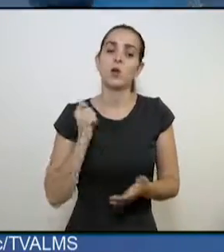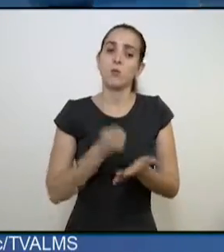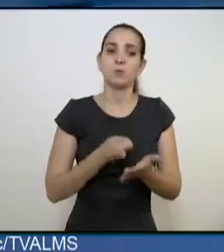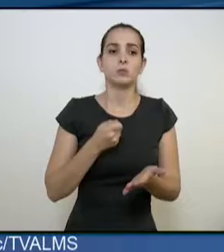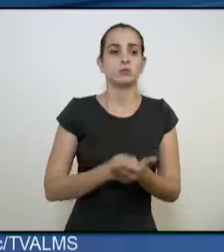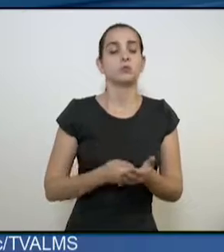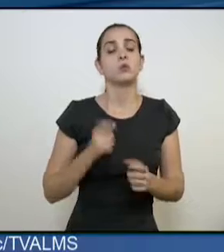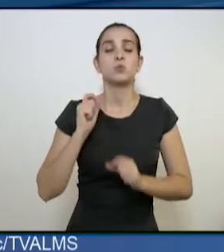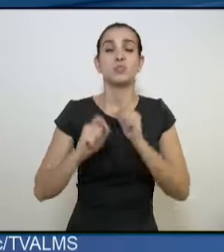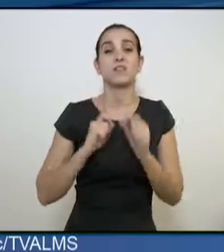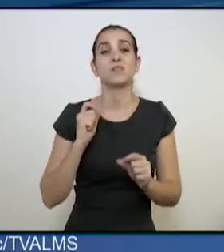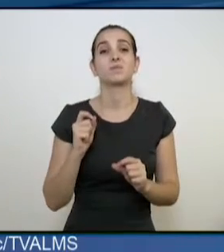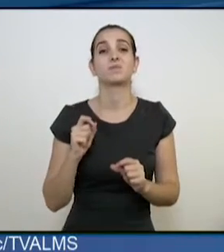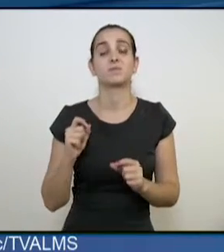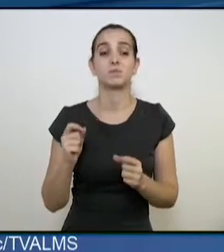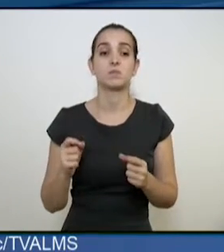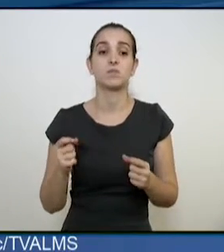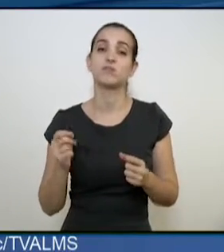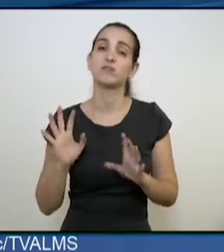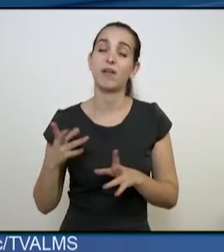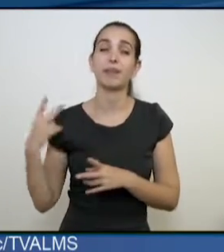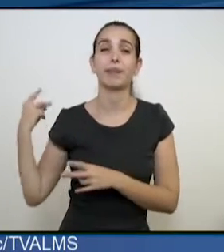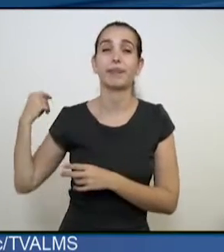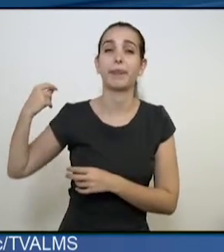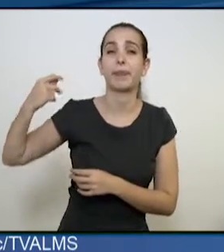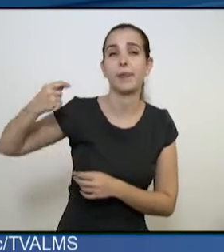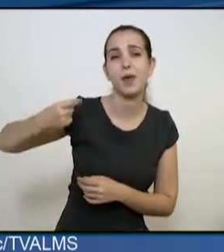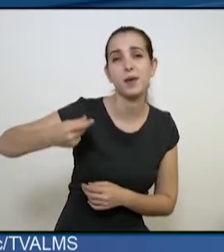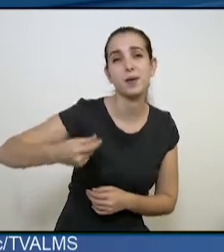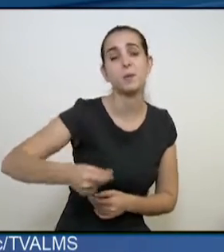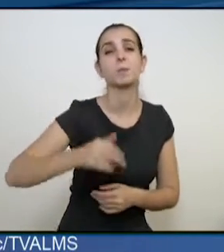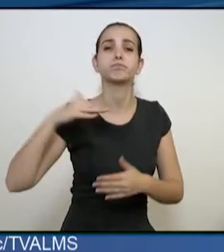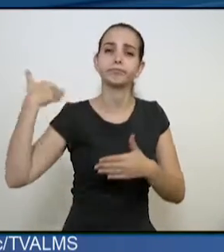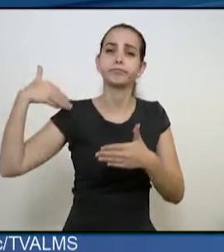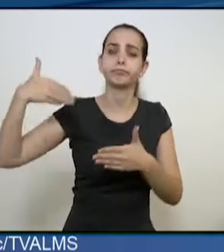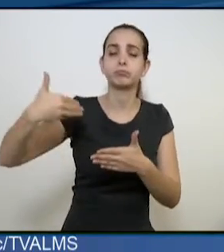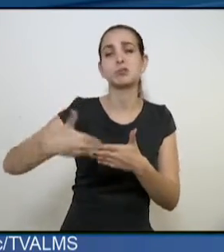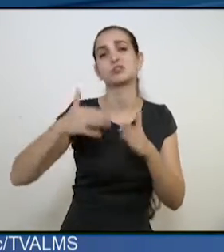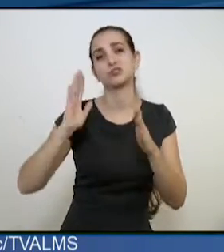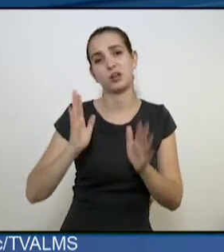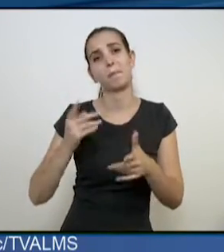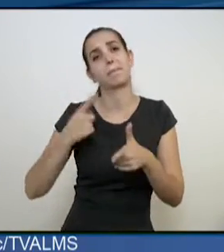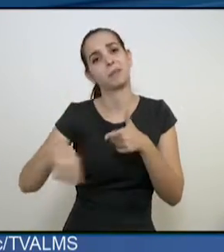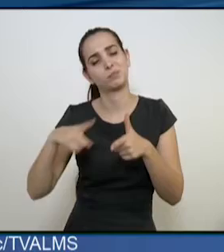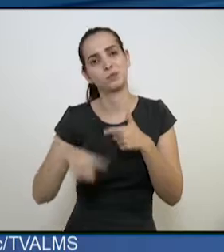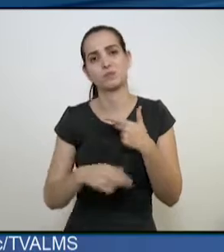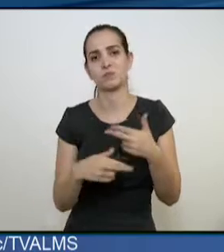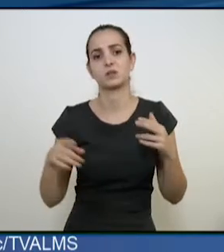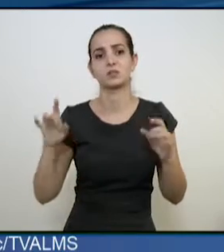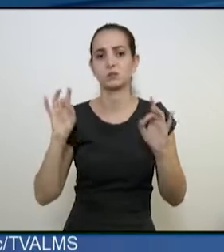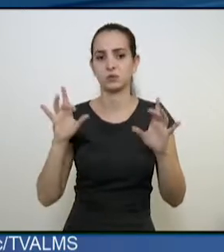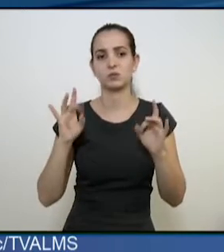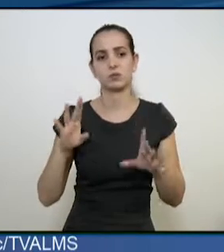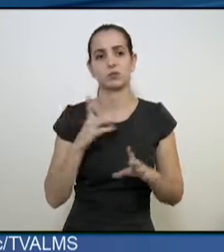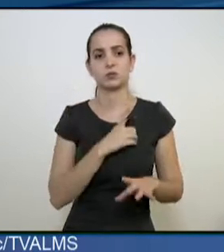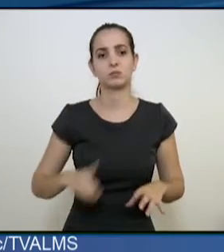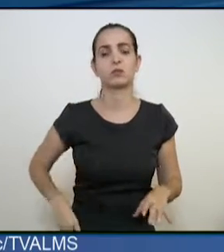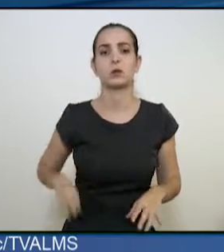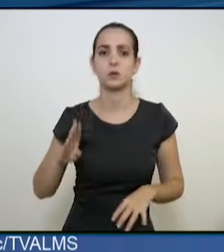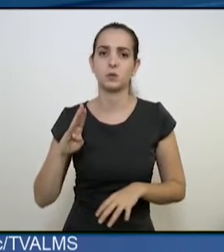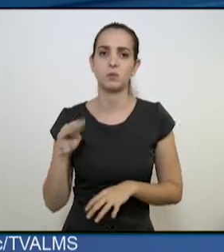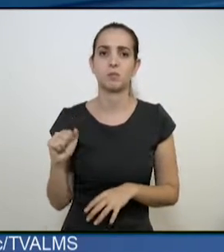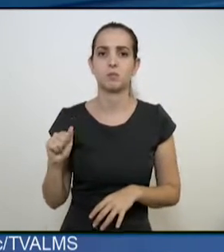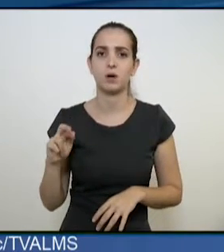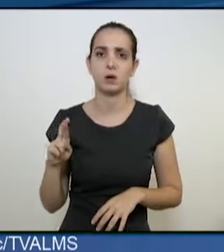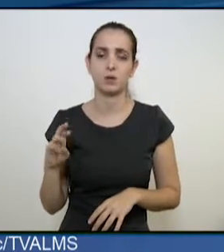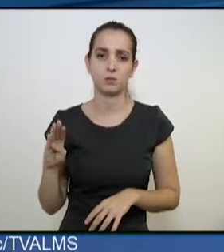deixando há muito tempo a desejar, principalmente, o deputado Barbosinha falou, o governador Reinaldo